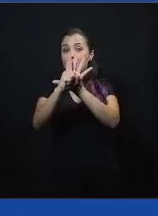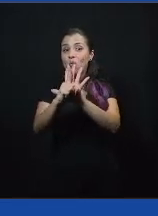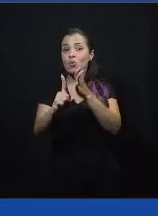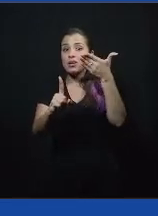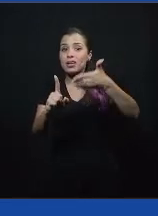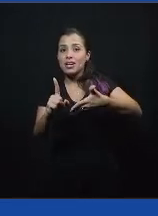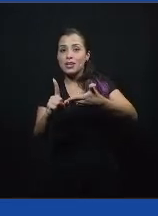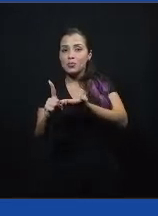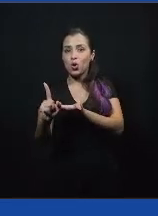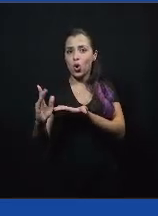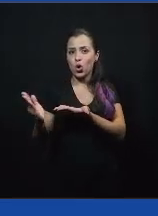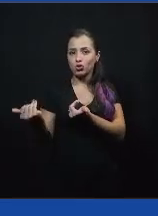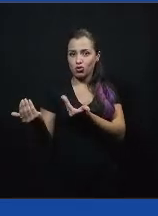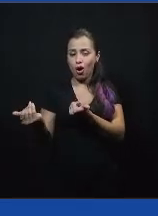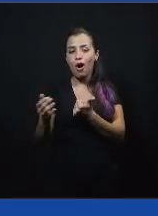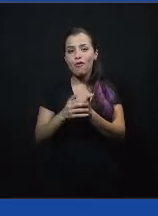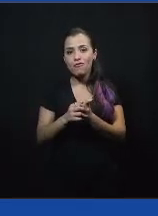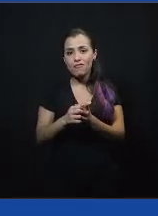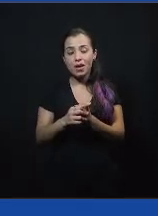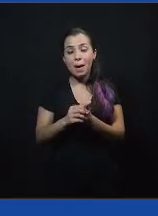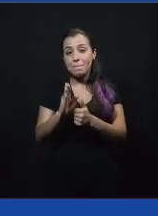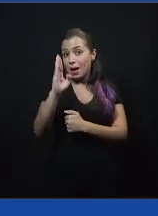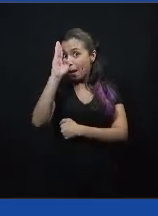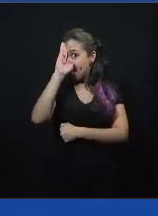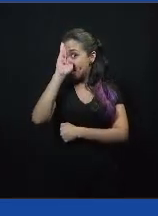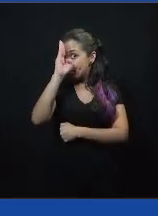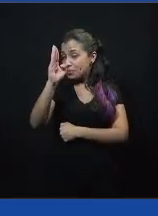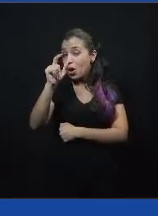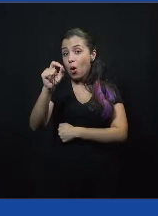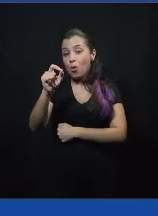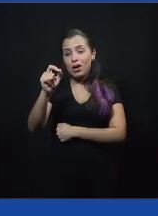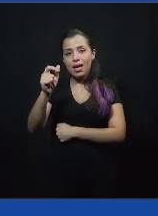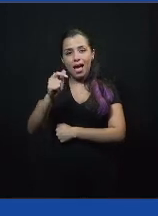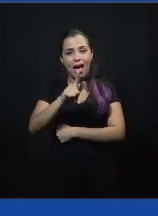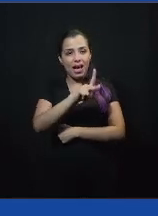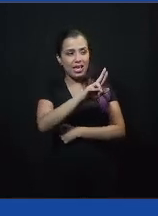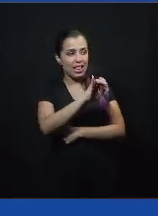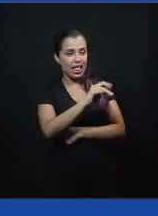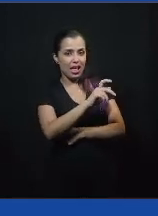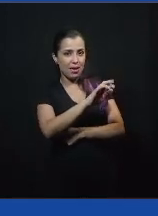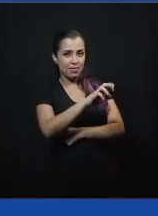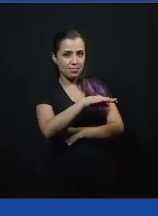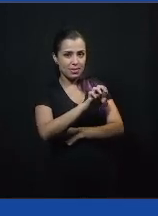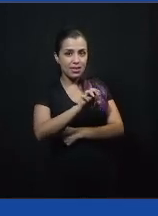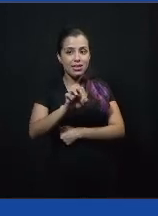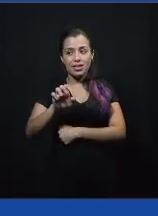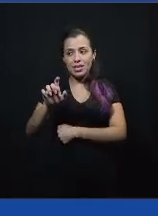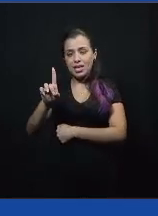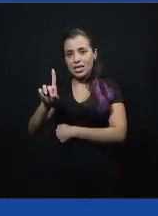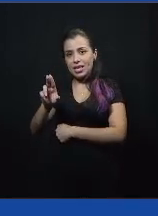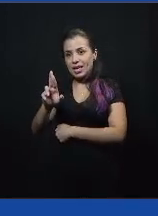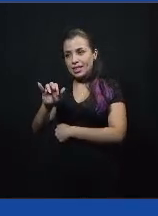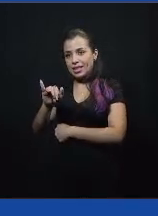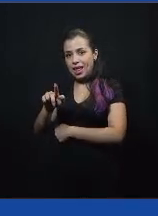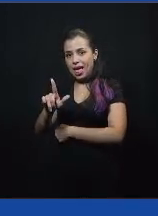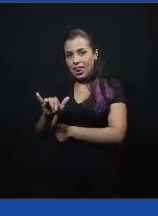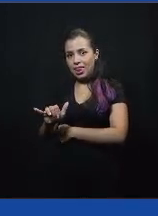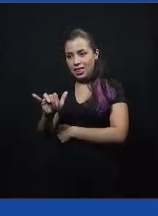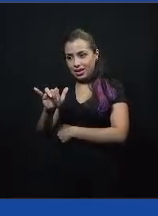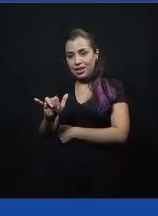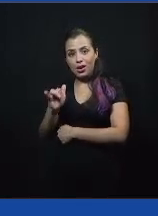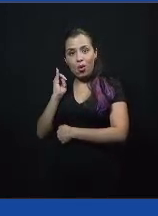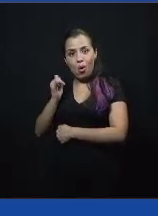mas principalmente é através das histórias que tanto Guilherme quanto Adriele trouxeram para vocês que a gente consegue